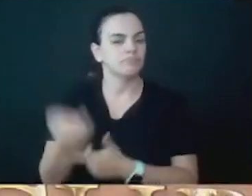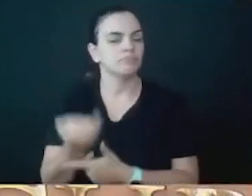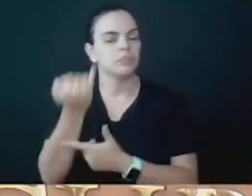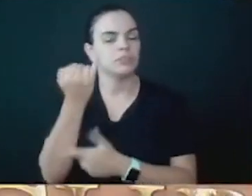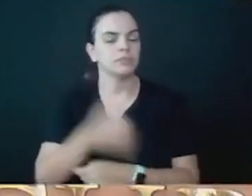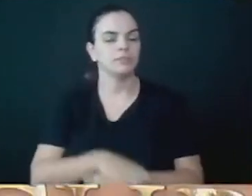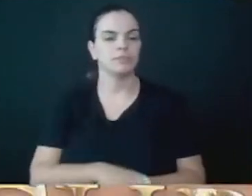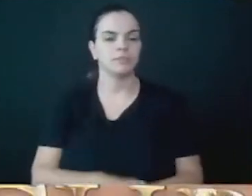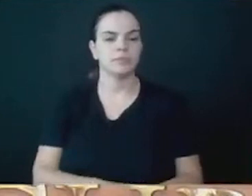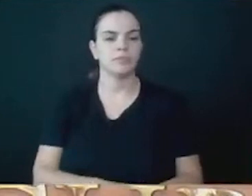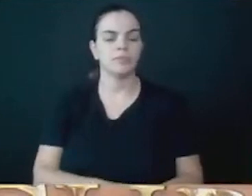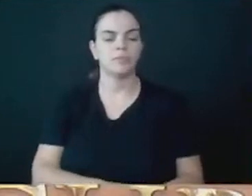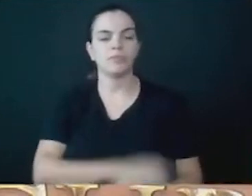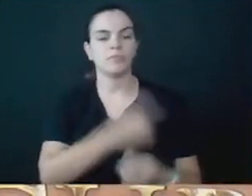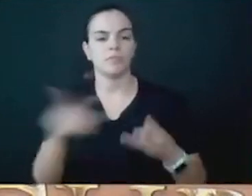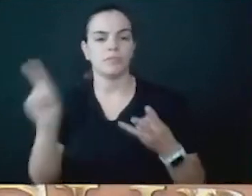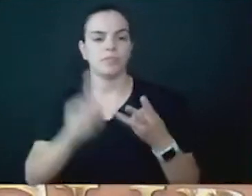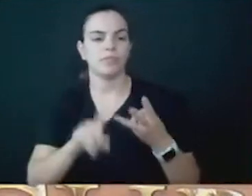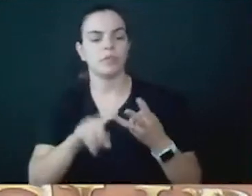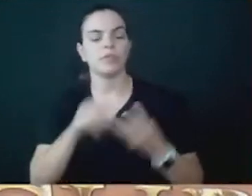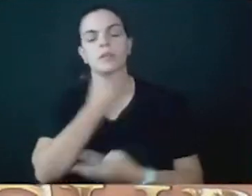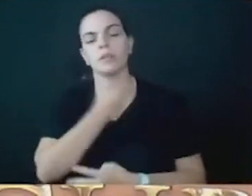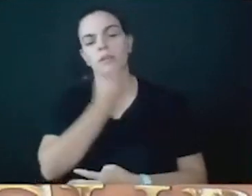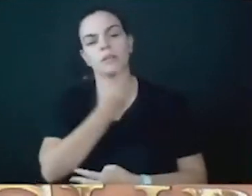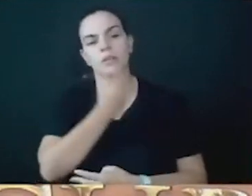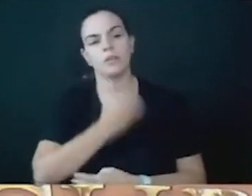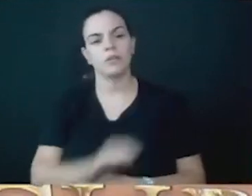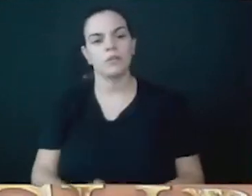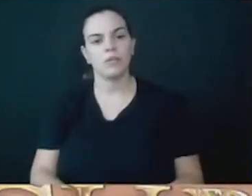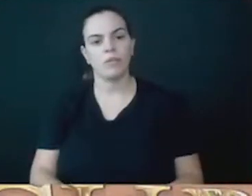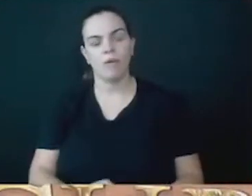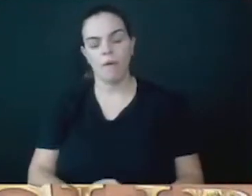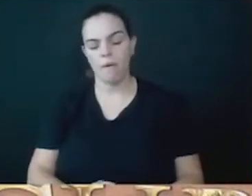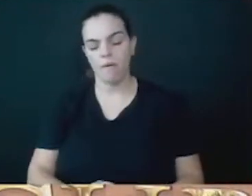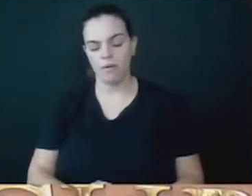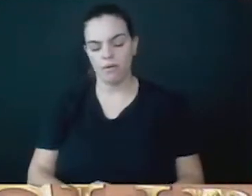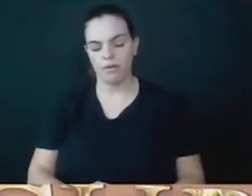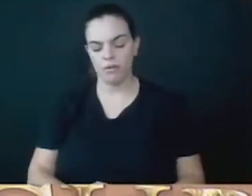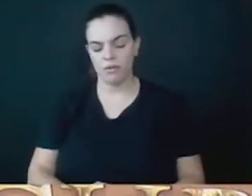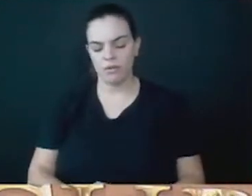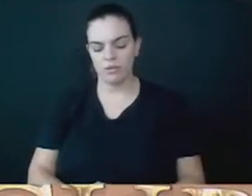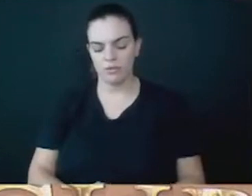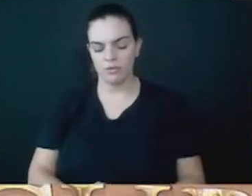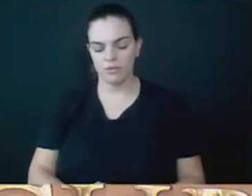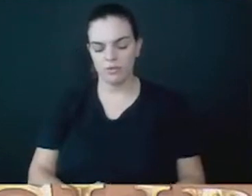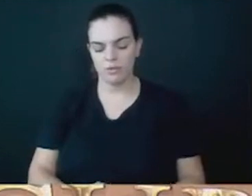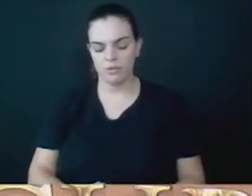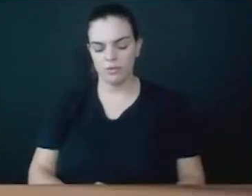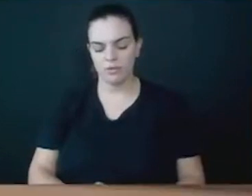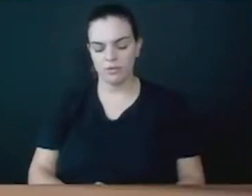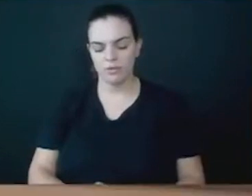Obrigado, vereador. Com a palavra, vereador Marcos Vieira, fechando esse bloco. Obrigado, presidente Serginho.